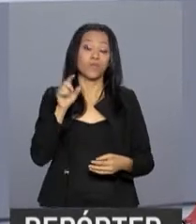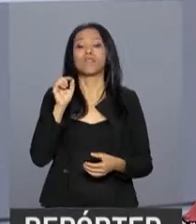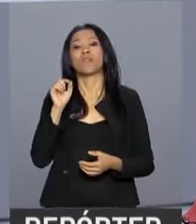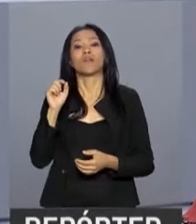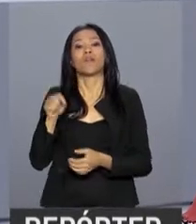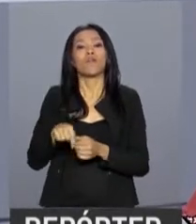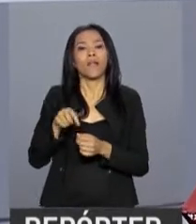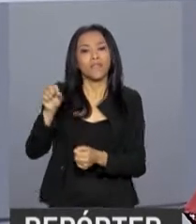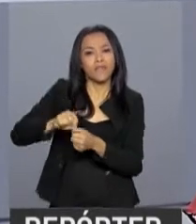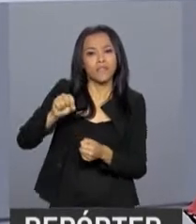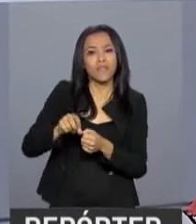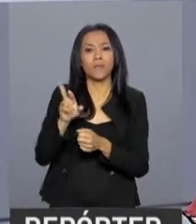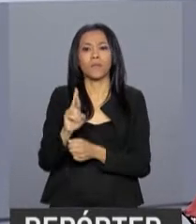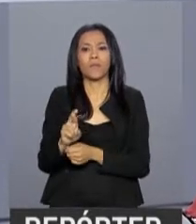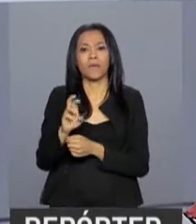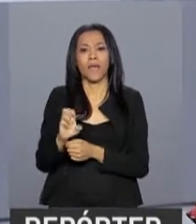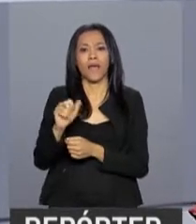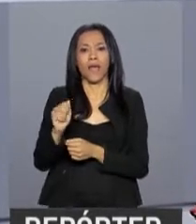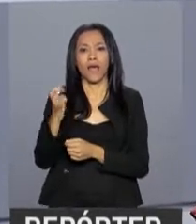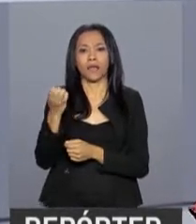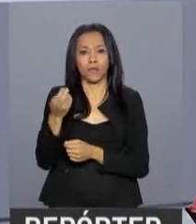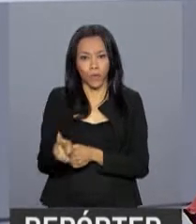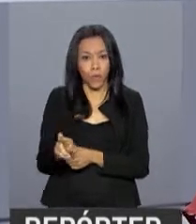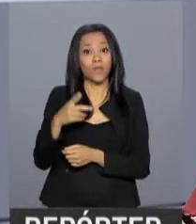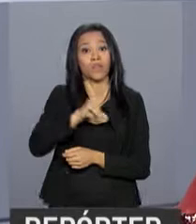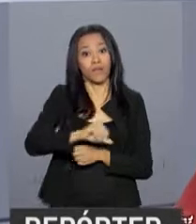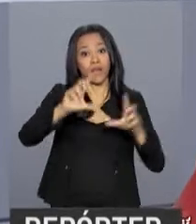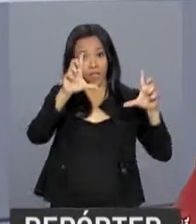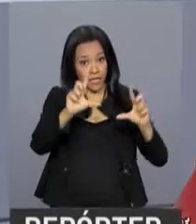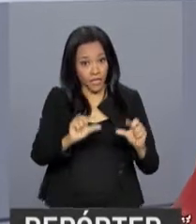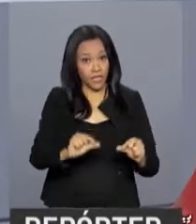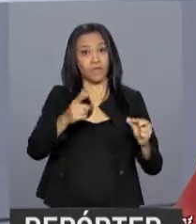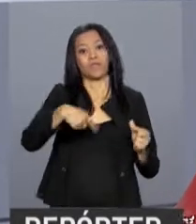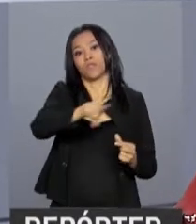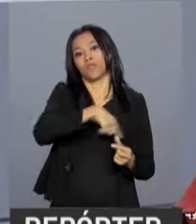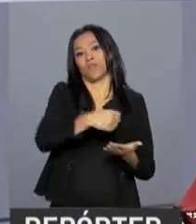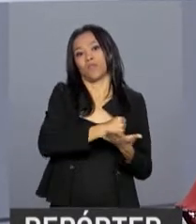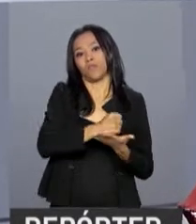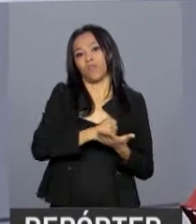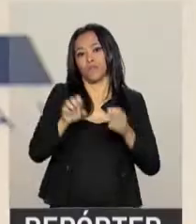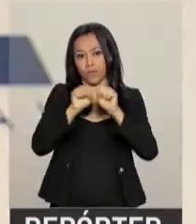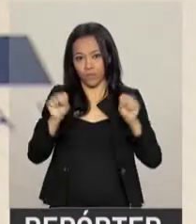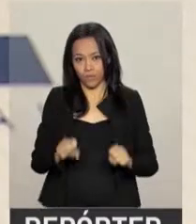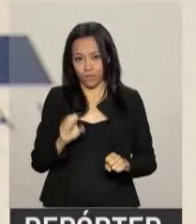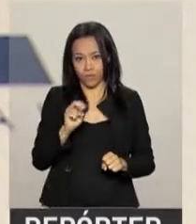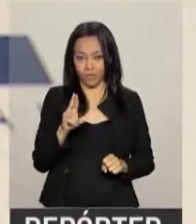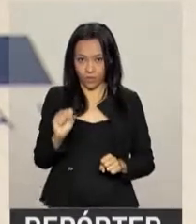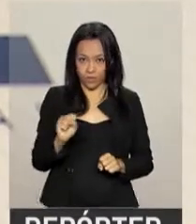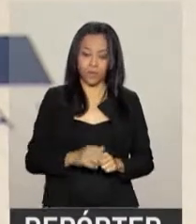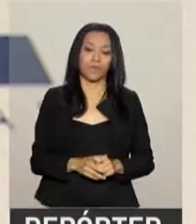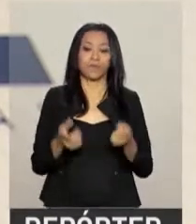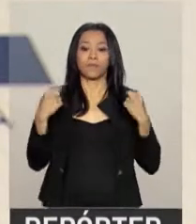que vai ampliar a oferta e reduzir o custo dos radiofármacos no sistema único de saúde o